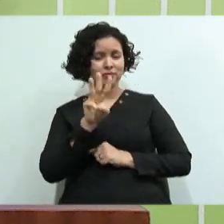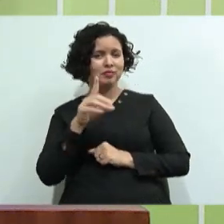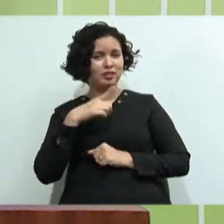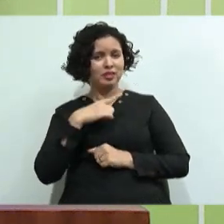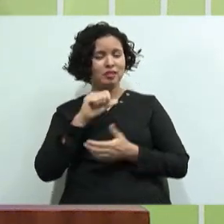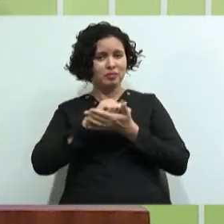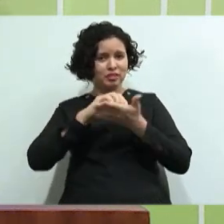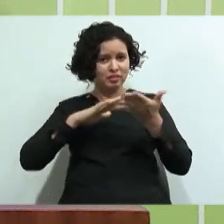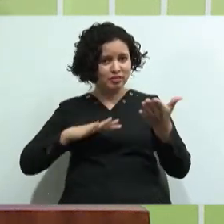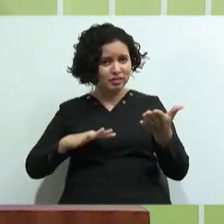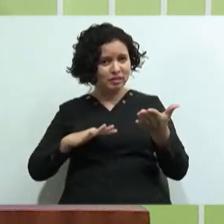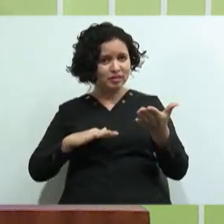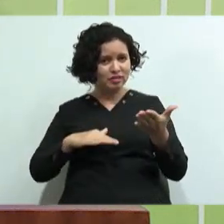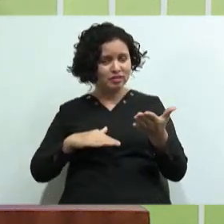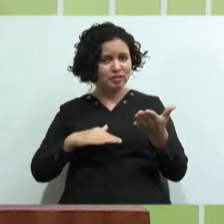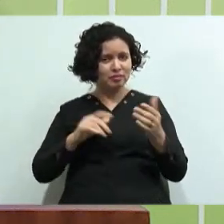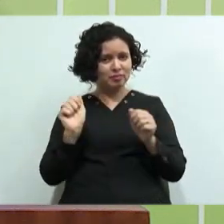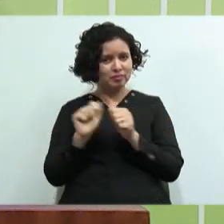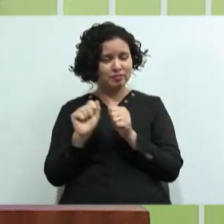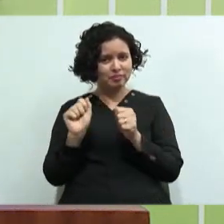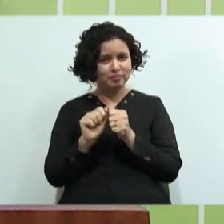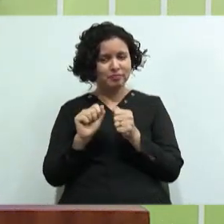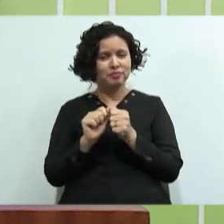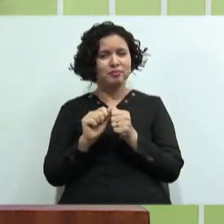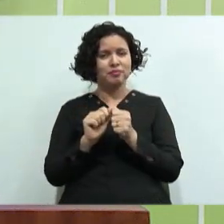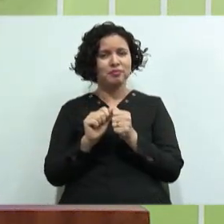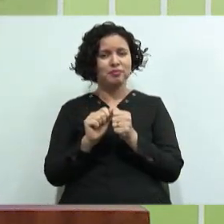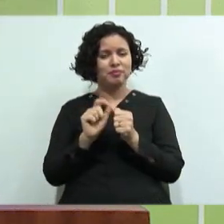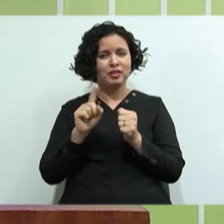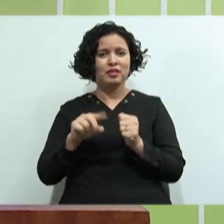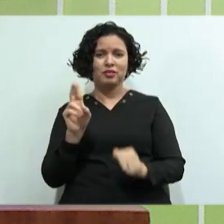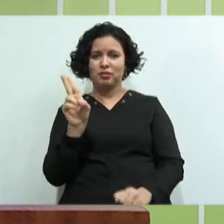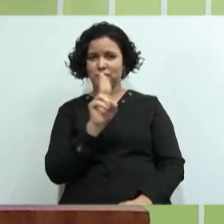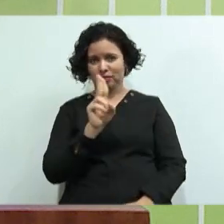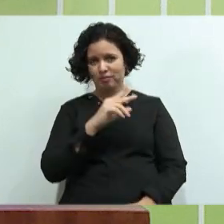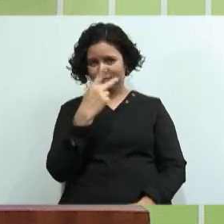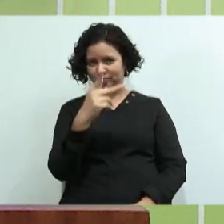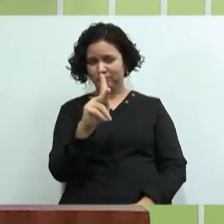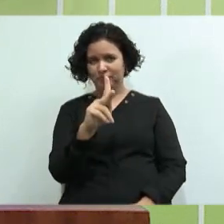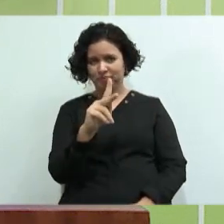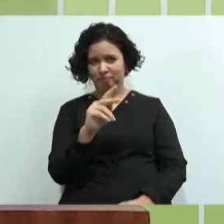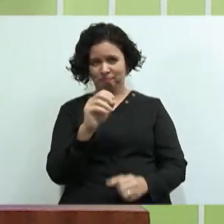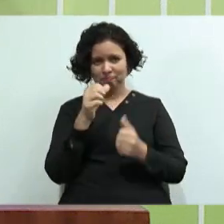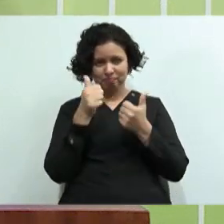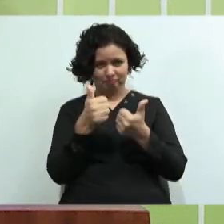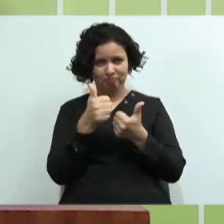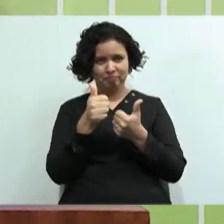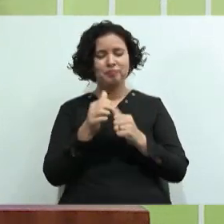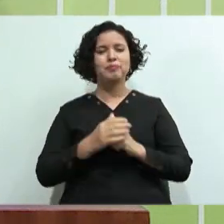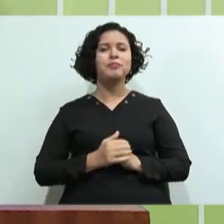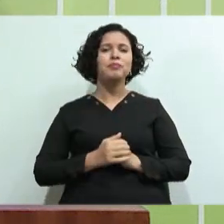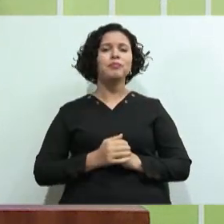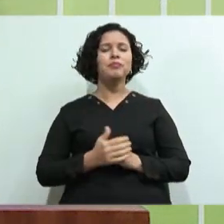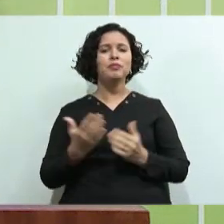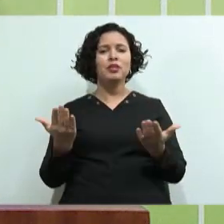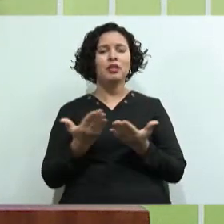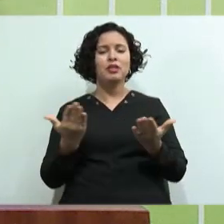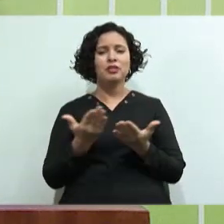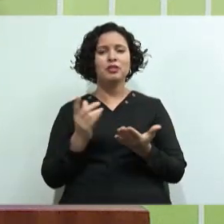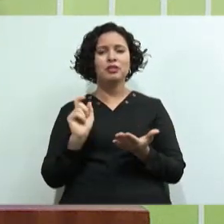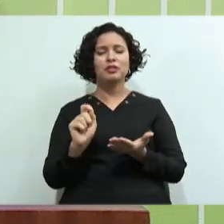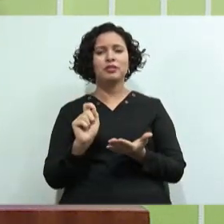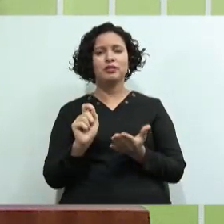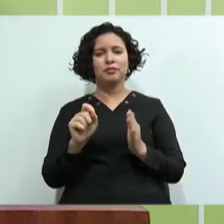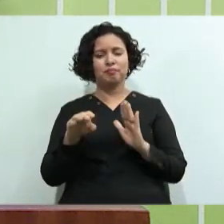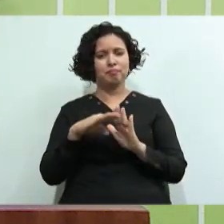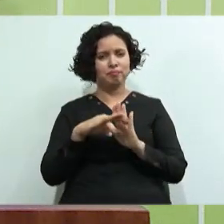uma atividade lá para ser feita a respeito do nome de vocês, tá bom? Agora